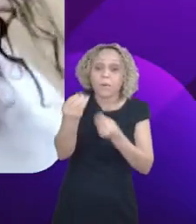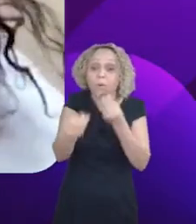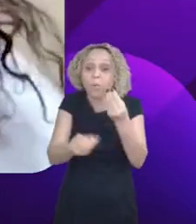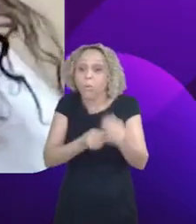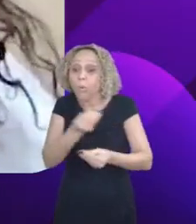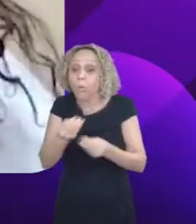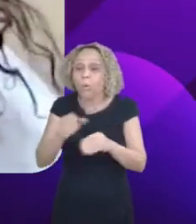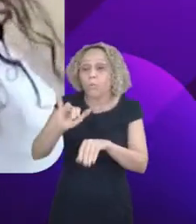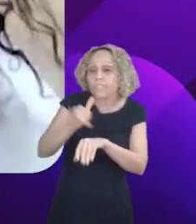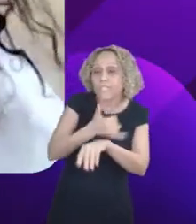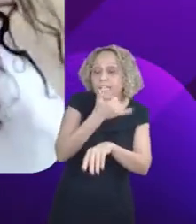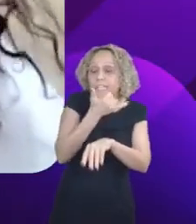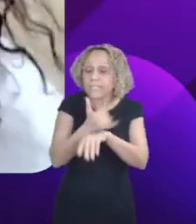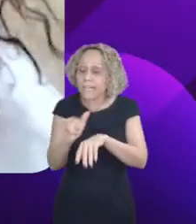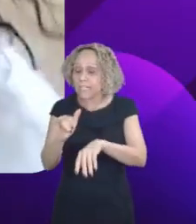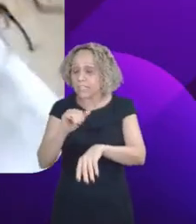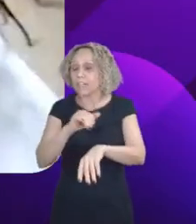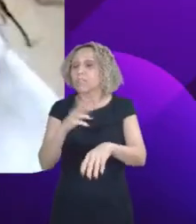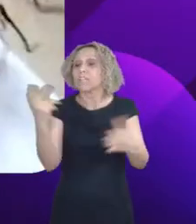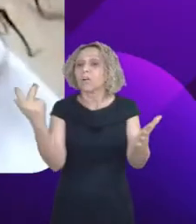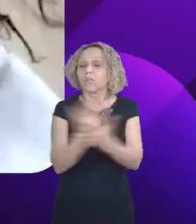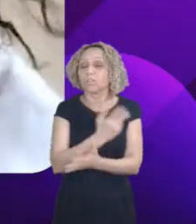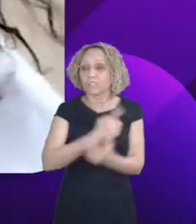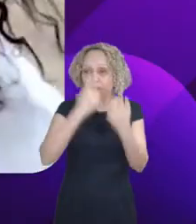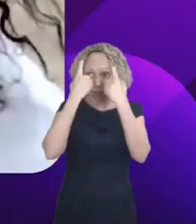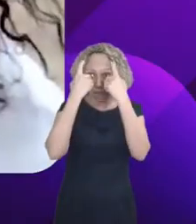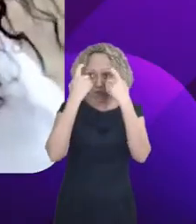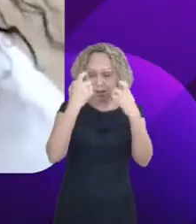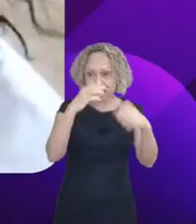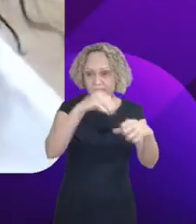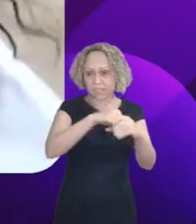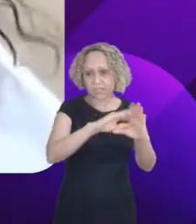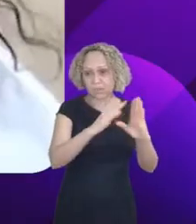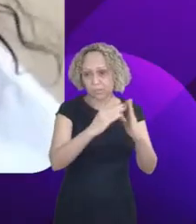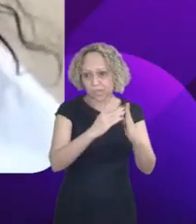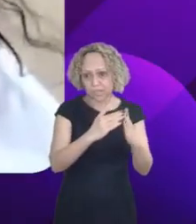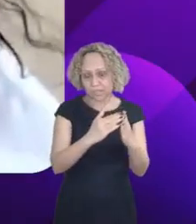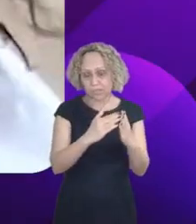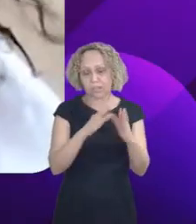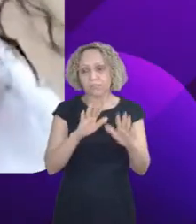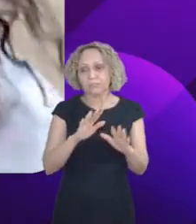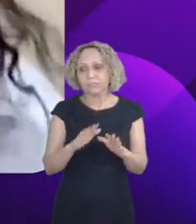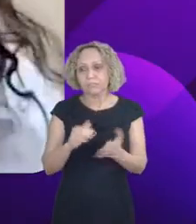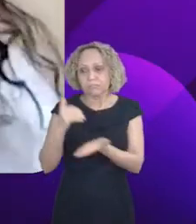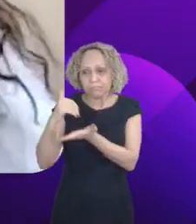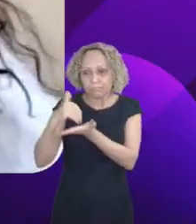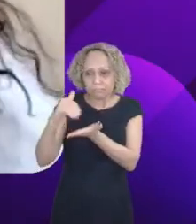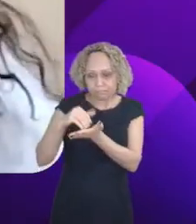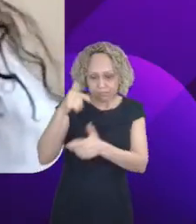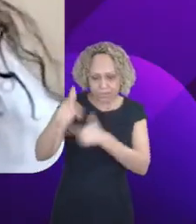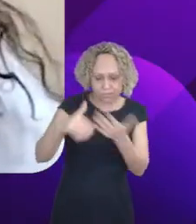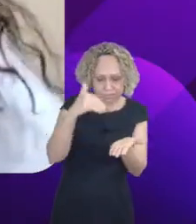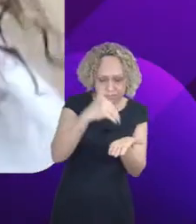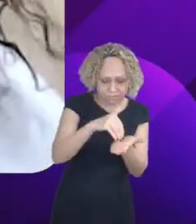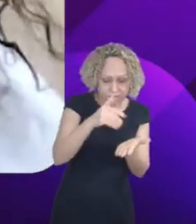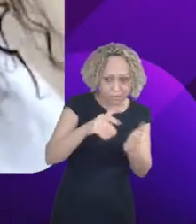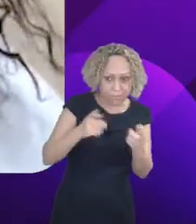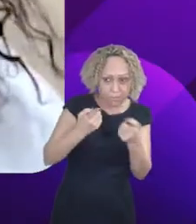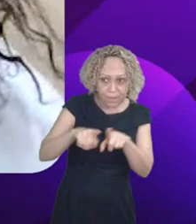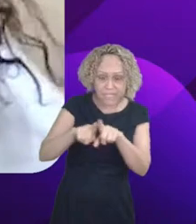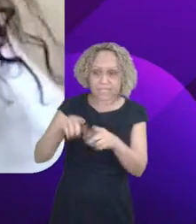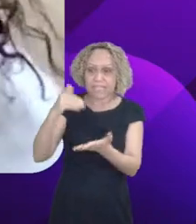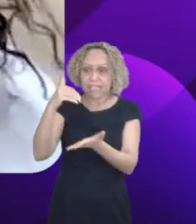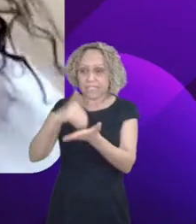Nós criamos em parceria com a Secretaria de Política para as Mulheres da Bahia, de Promoção da Igualdade Racial, de Desenvolvimento Rural,